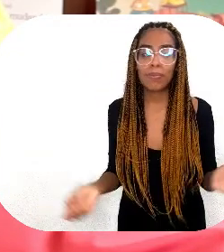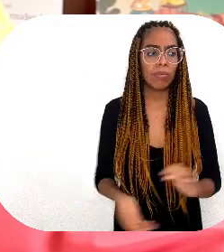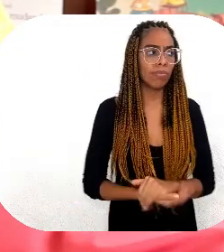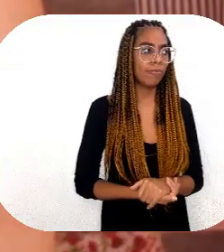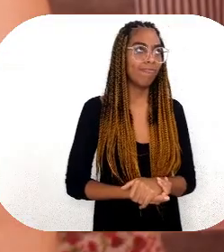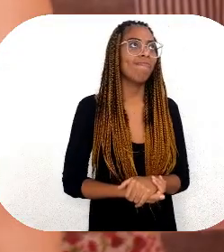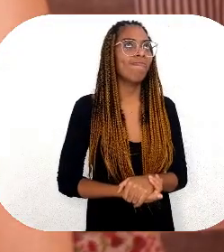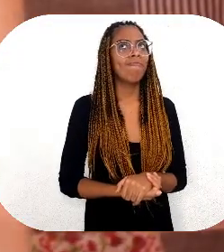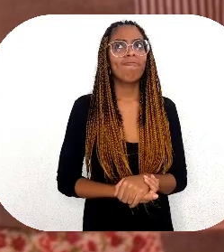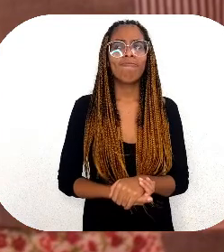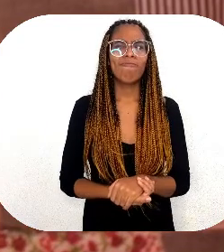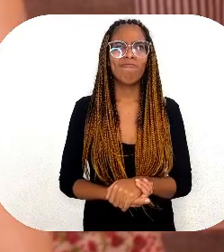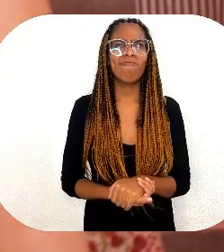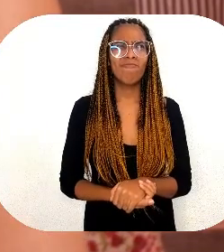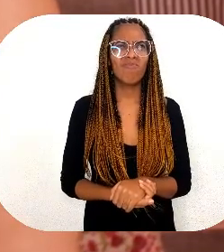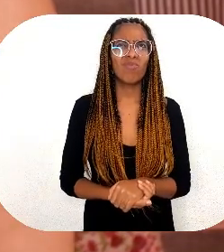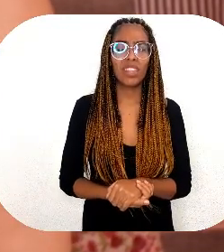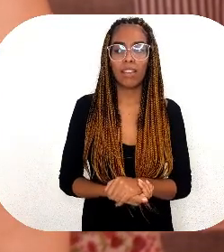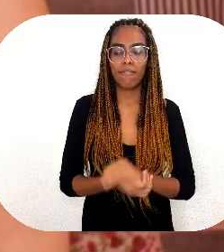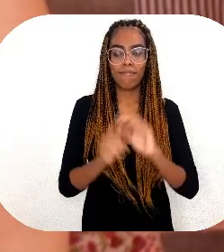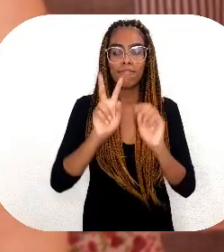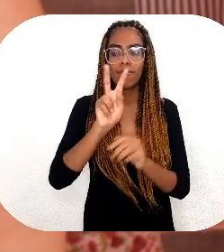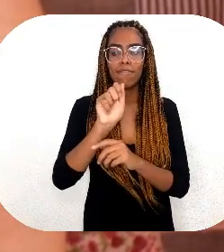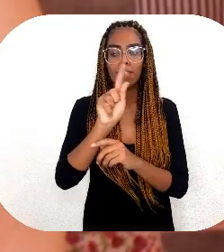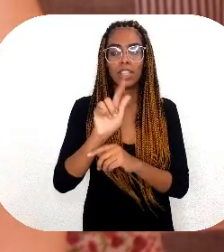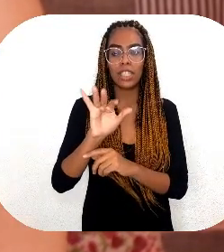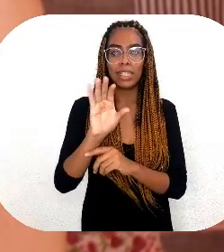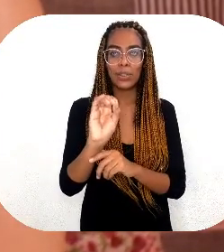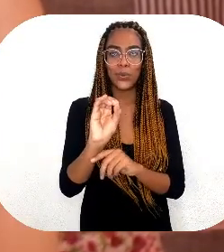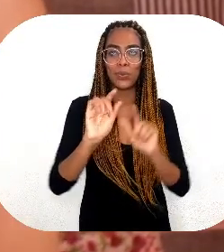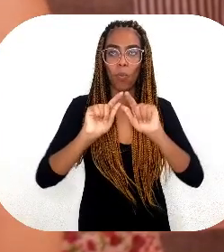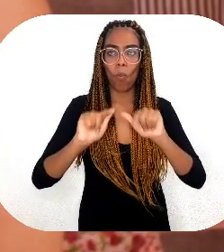nasceu. Ah, e como é o nome desse outro? É...